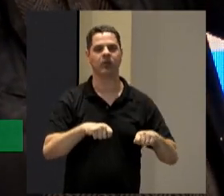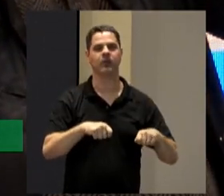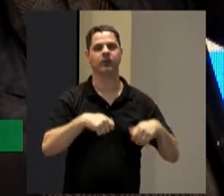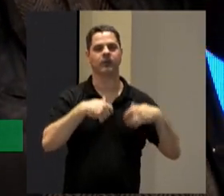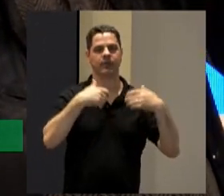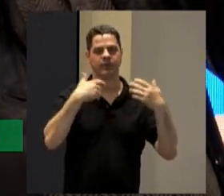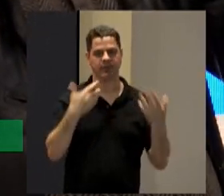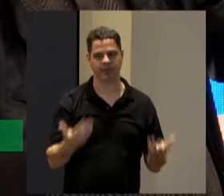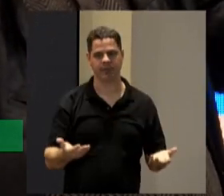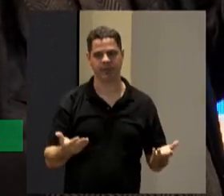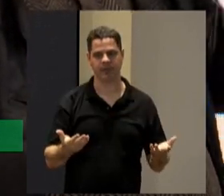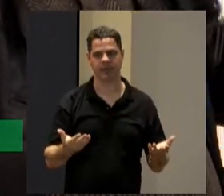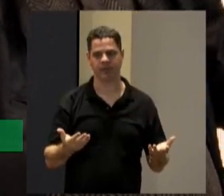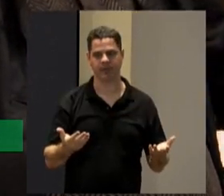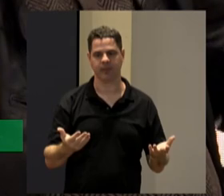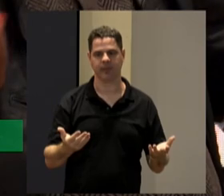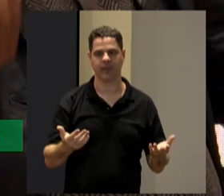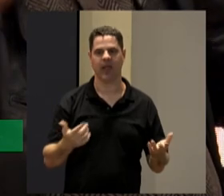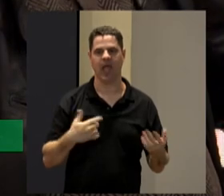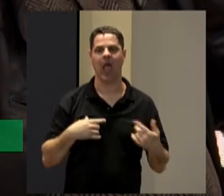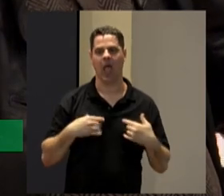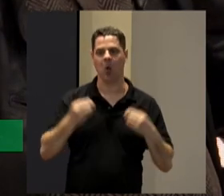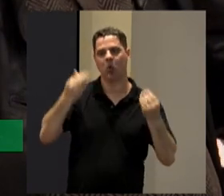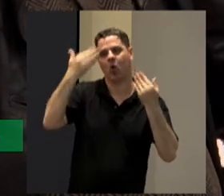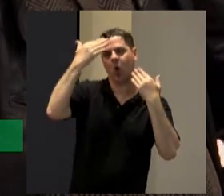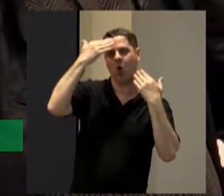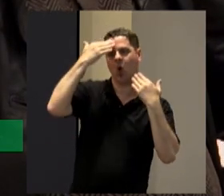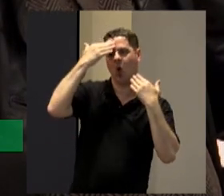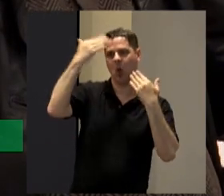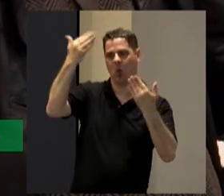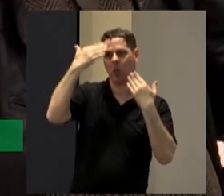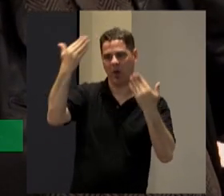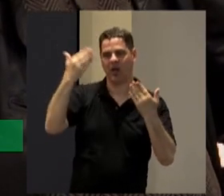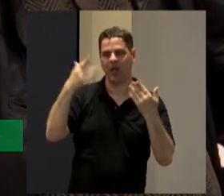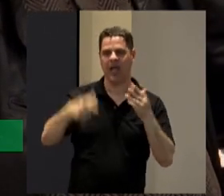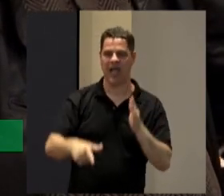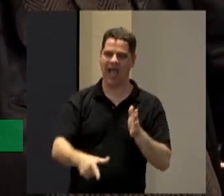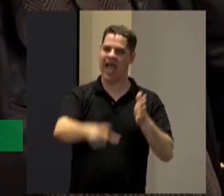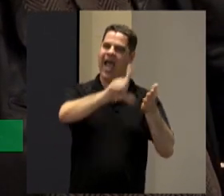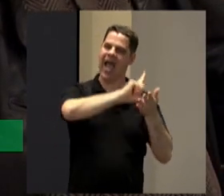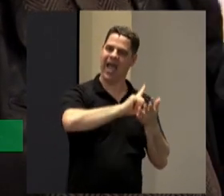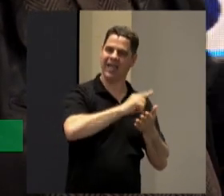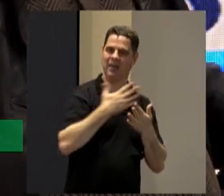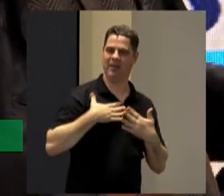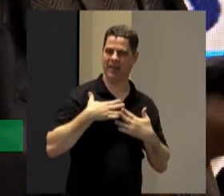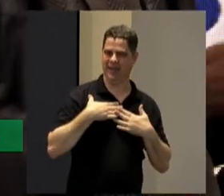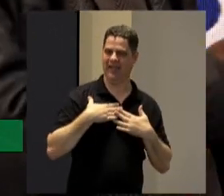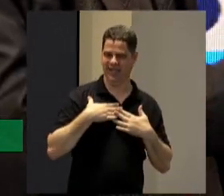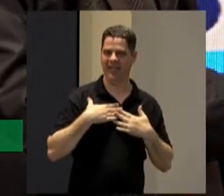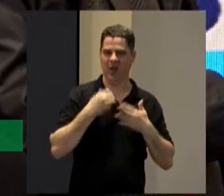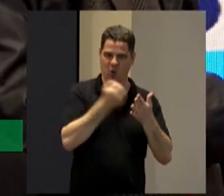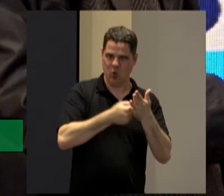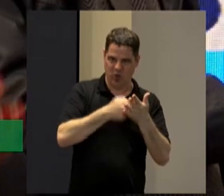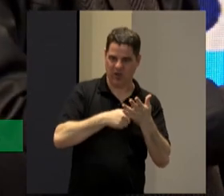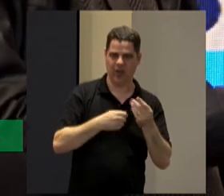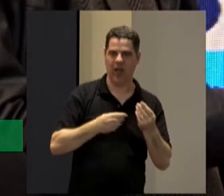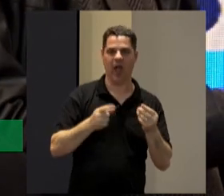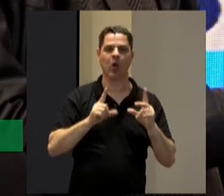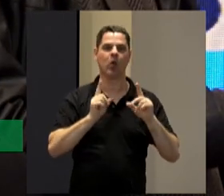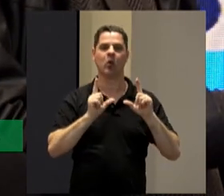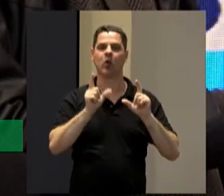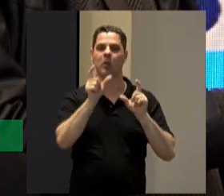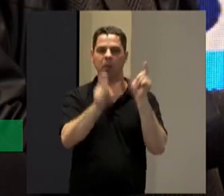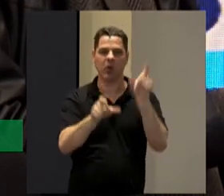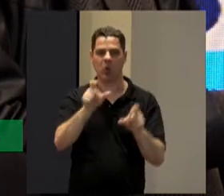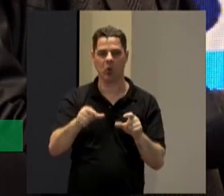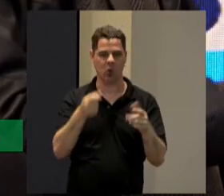Então, faço questão de agradecer a toda a ancestralidade que veio antes de mim e todas essas pessoas que